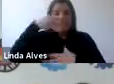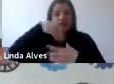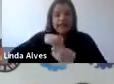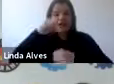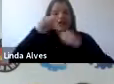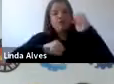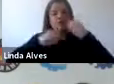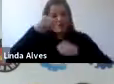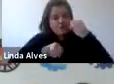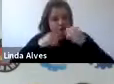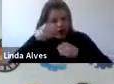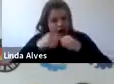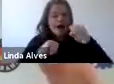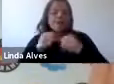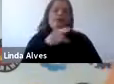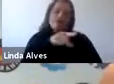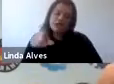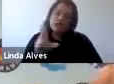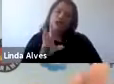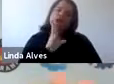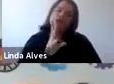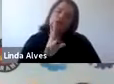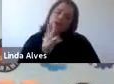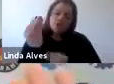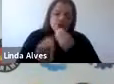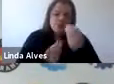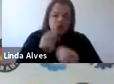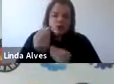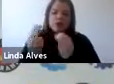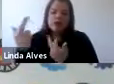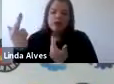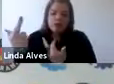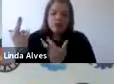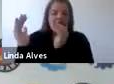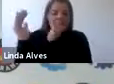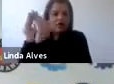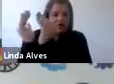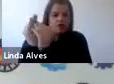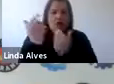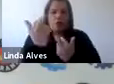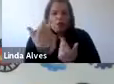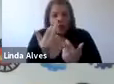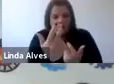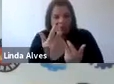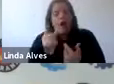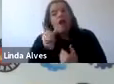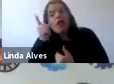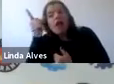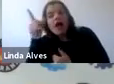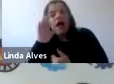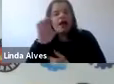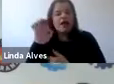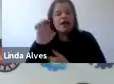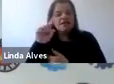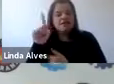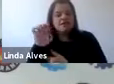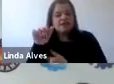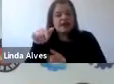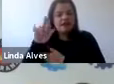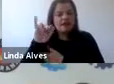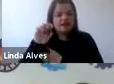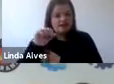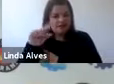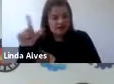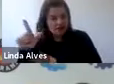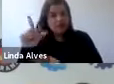estrutura, assim como na Renault, tinha o Ezequiel lá na fábrica coordenando, e sempre tem um diretor aqui na